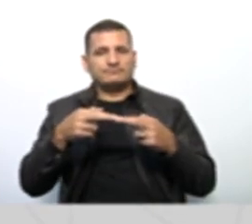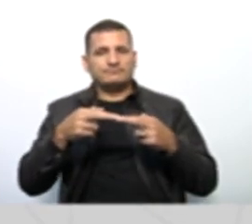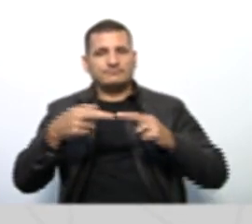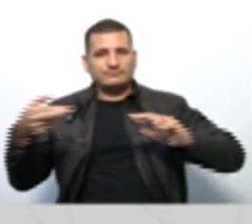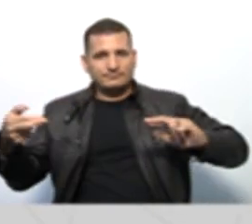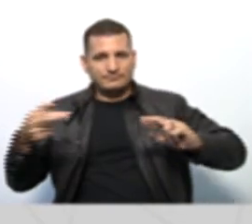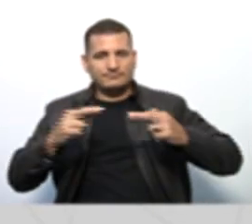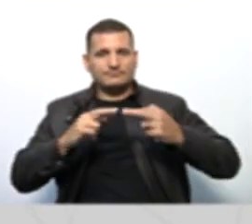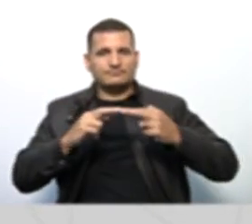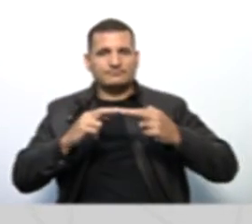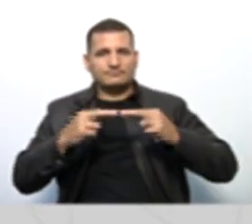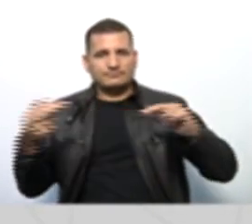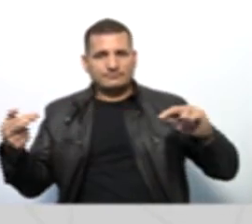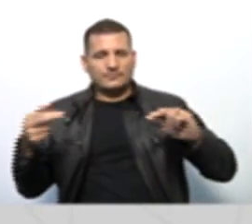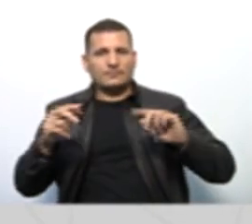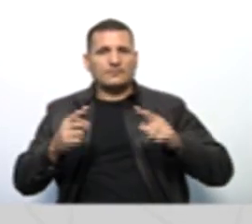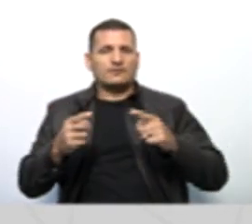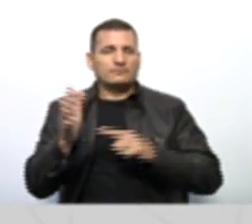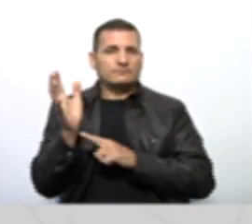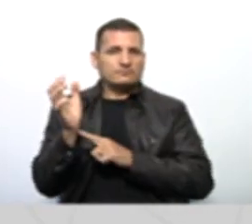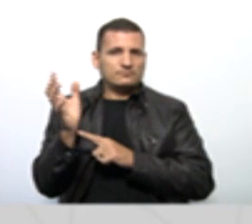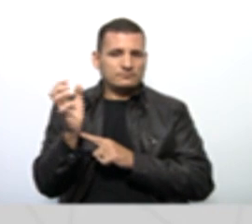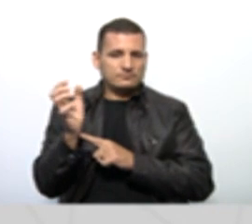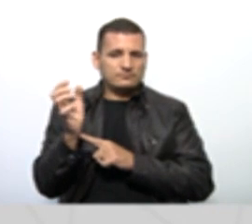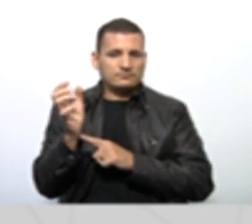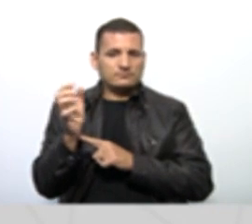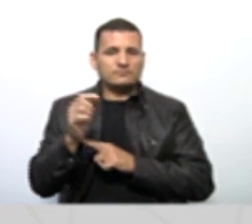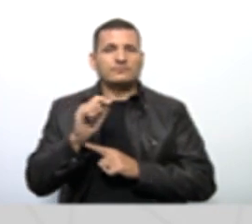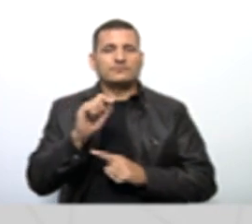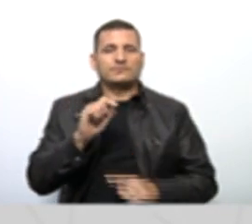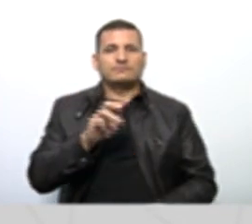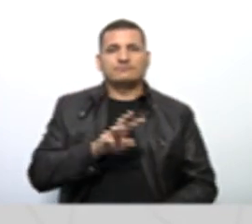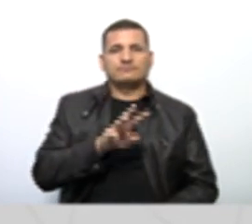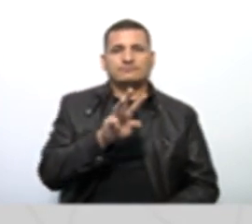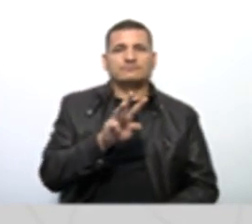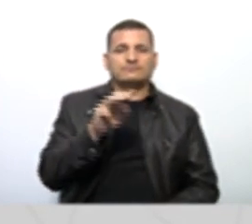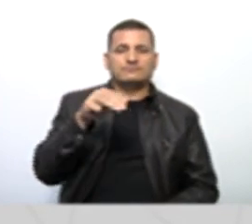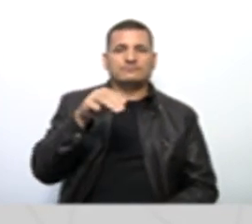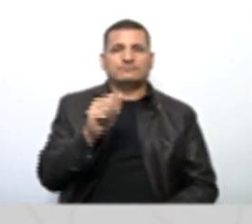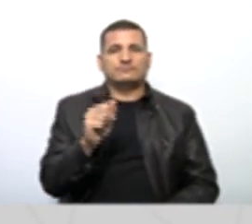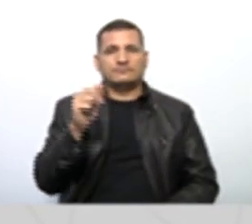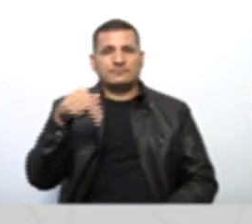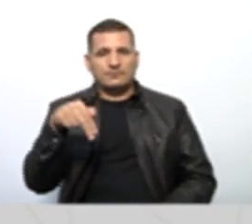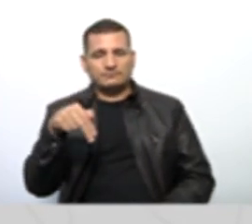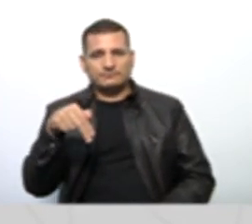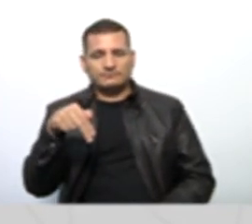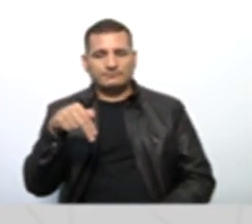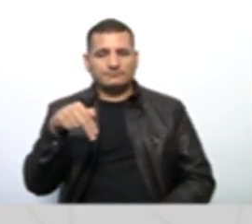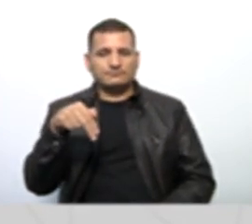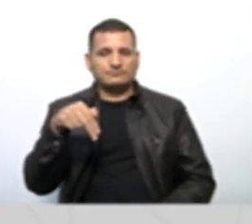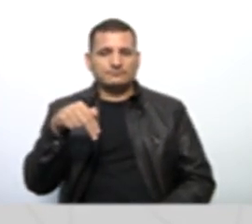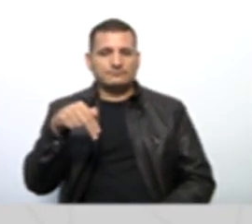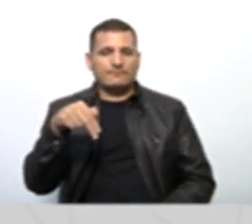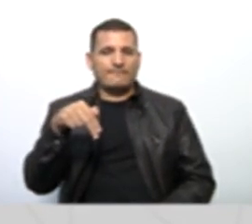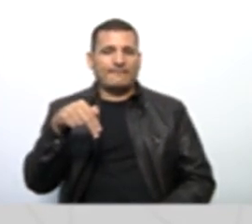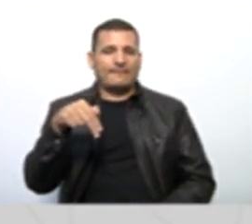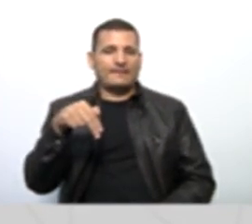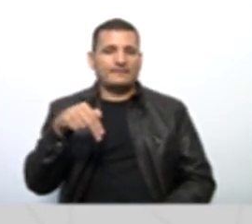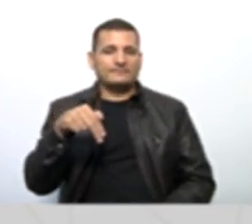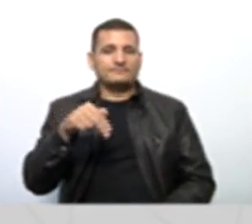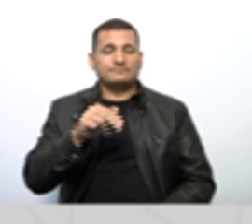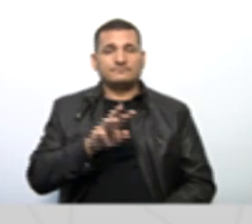um sinal árvores e pessoas sem fio nós colocamos o da blusinha na frente então fica w uma então o nosso